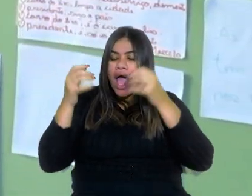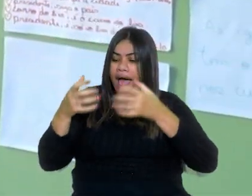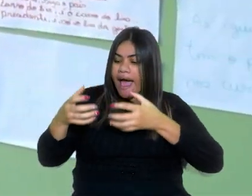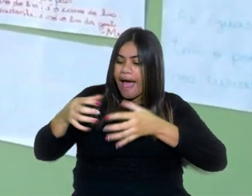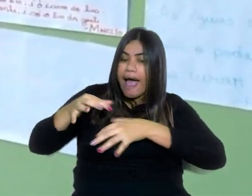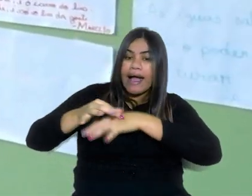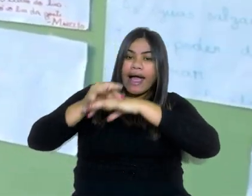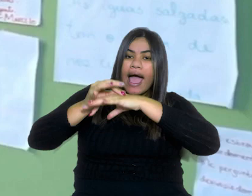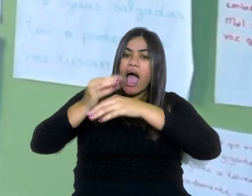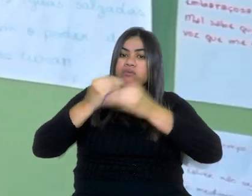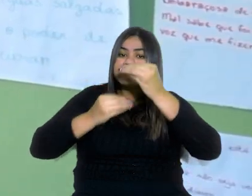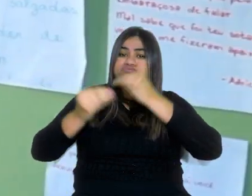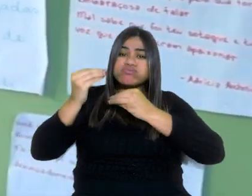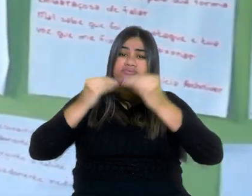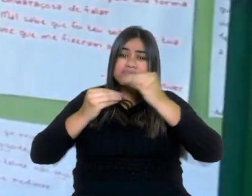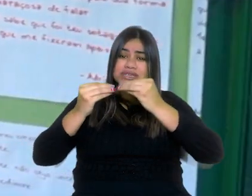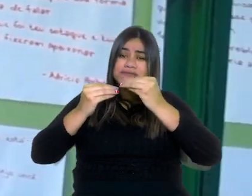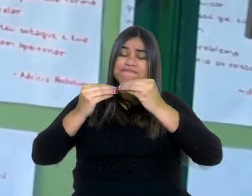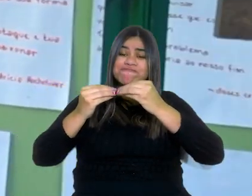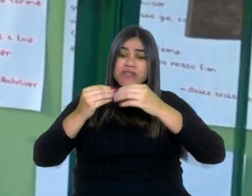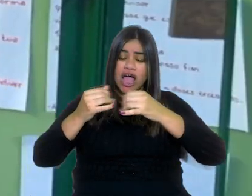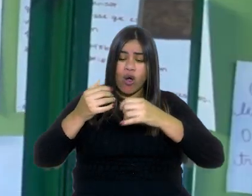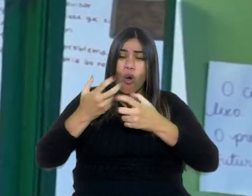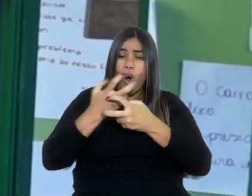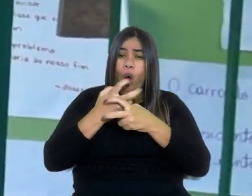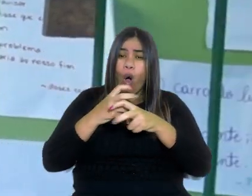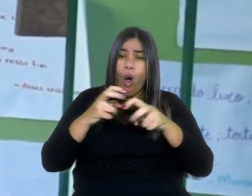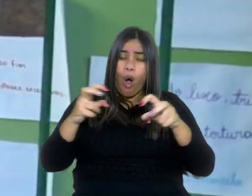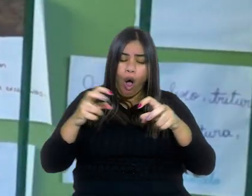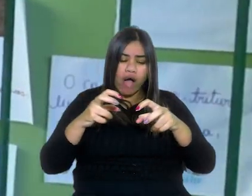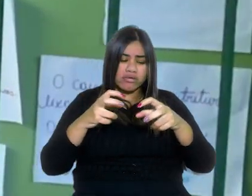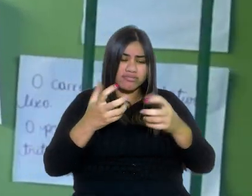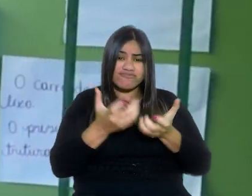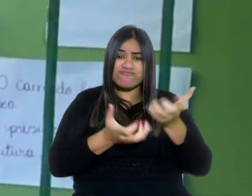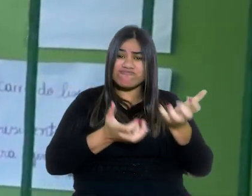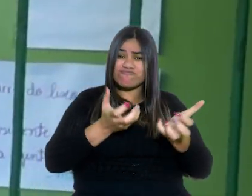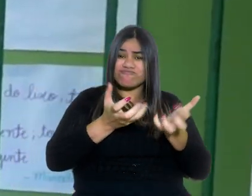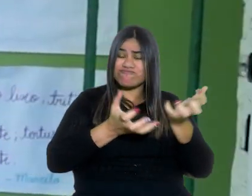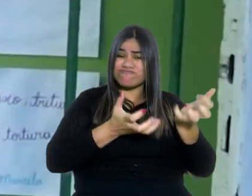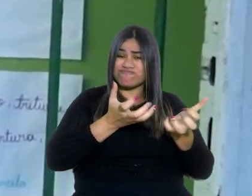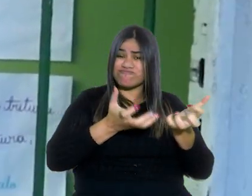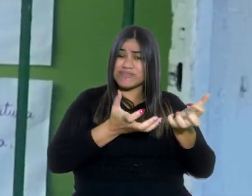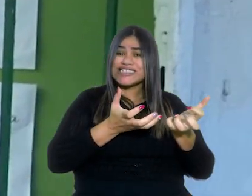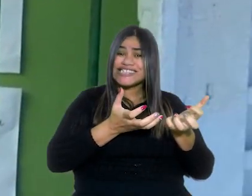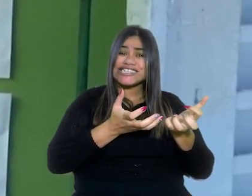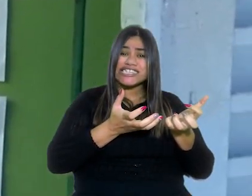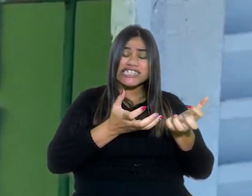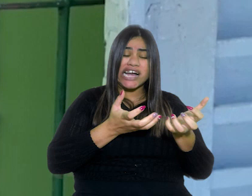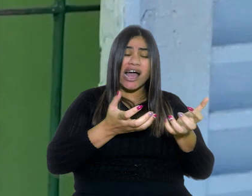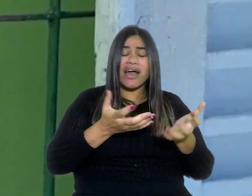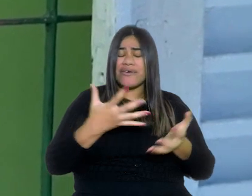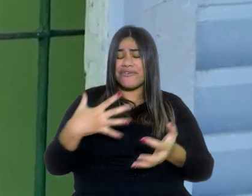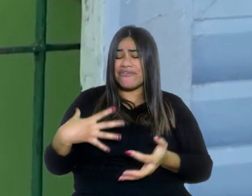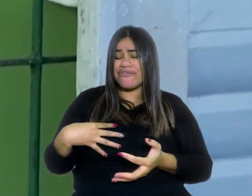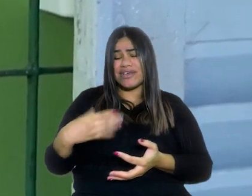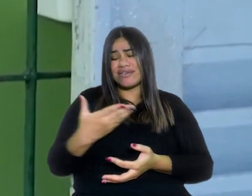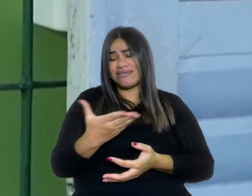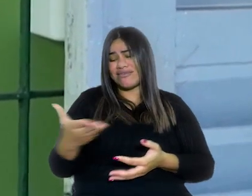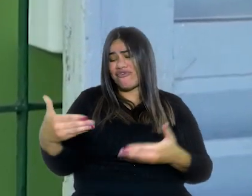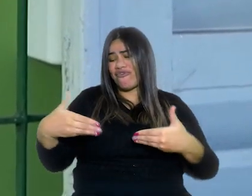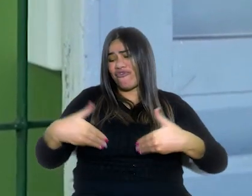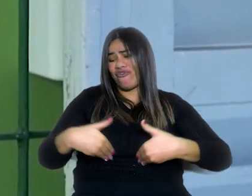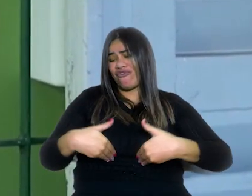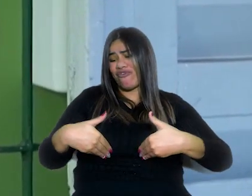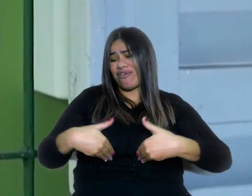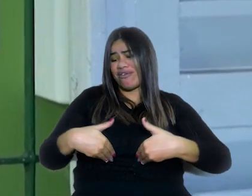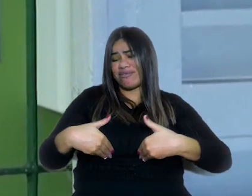e guardei os ossos. E hoje pus os ossos para ferver. E com o caldo fiz as batatas. Os meus filhos estão sempre